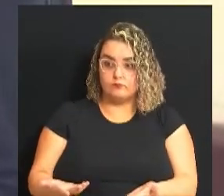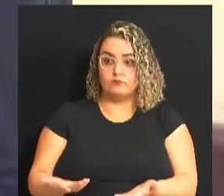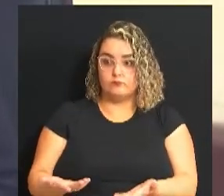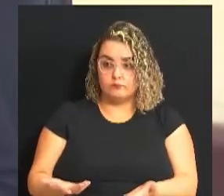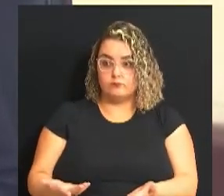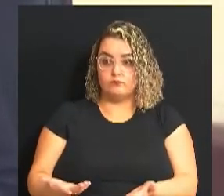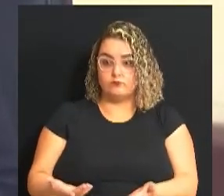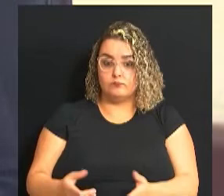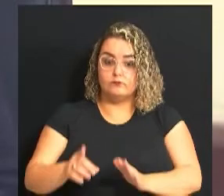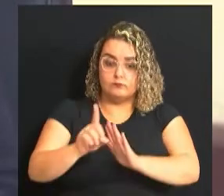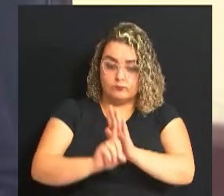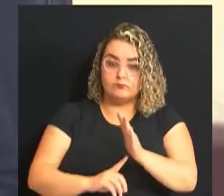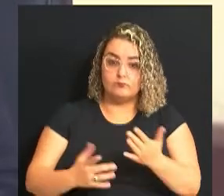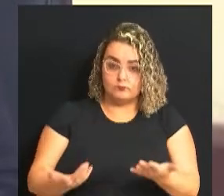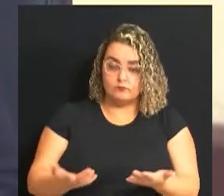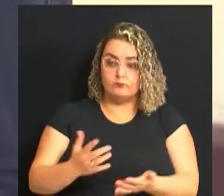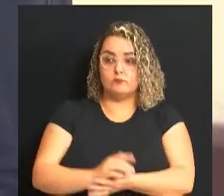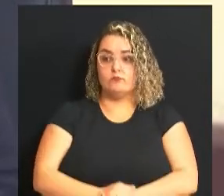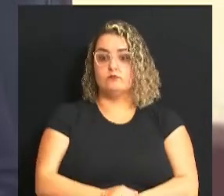esses direitos.